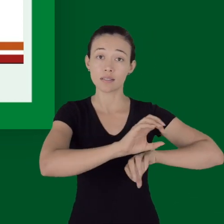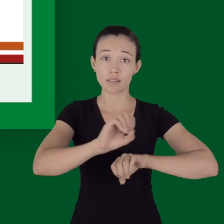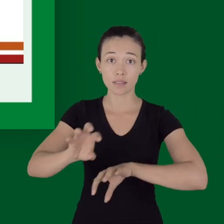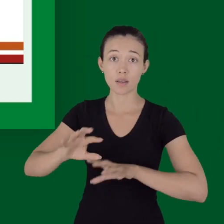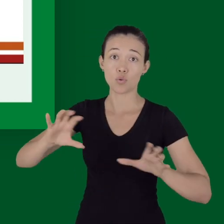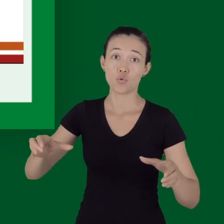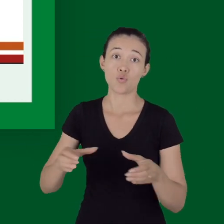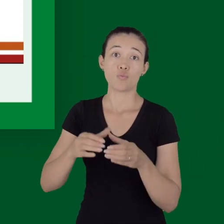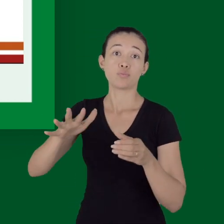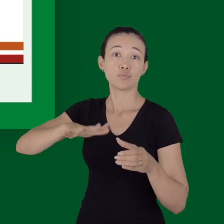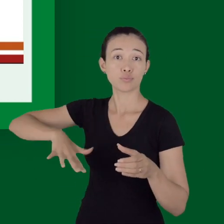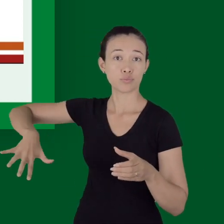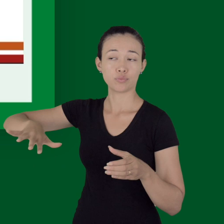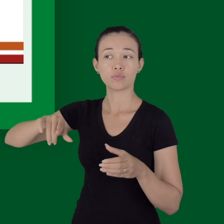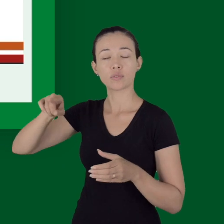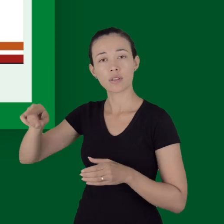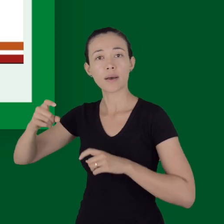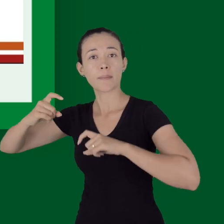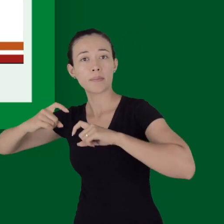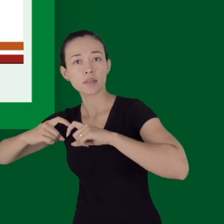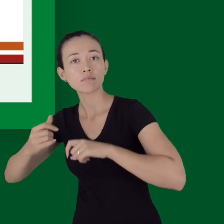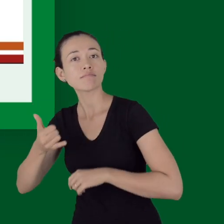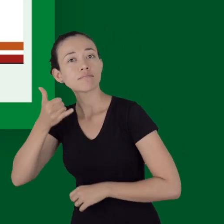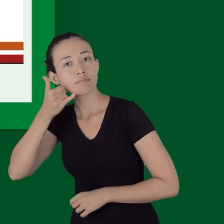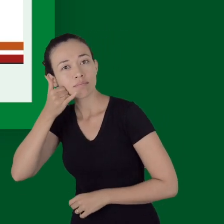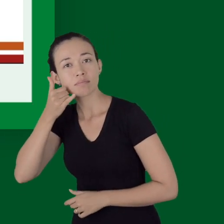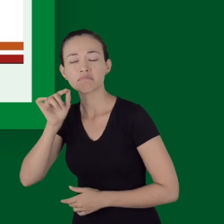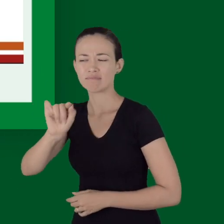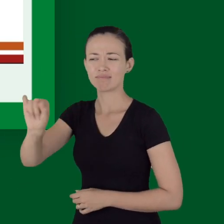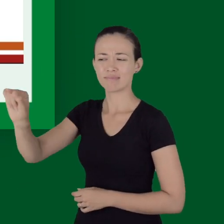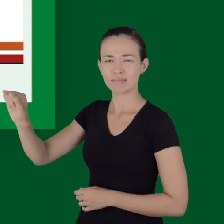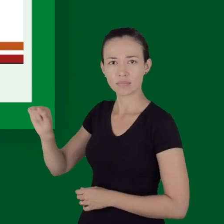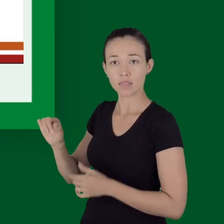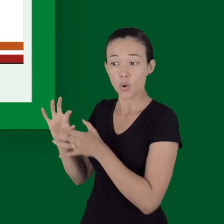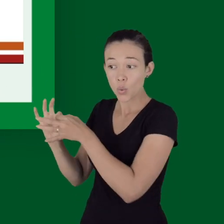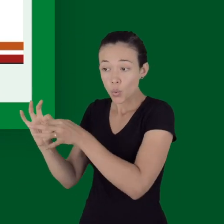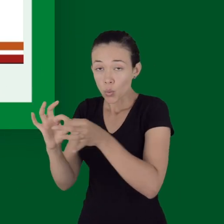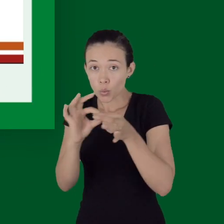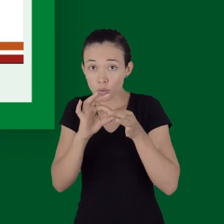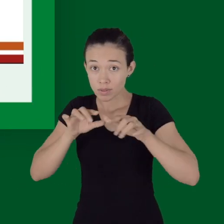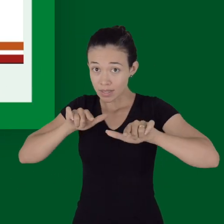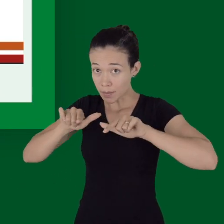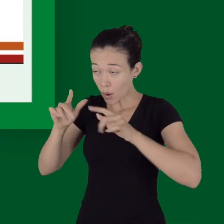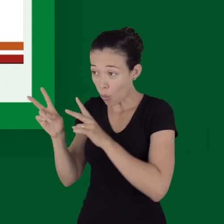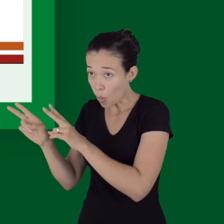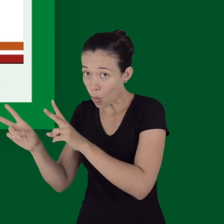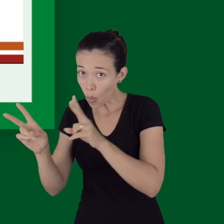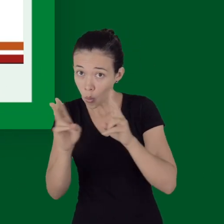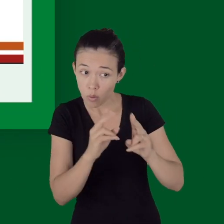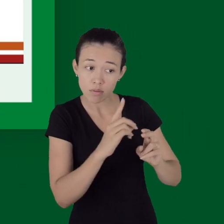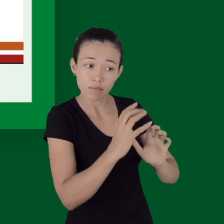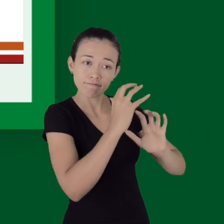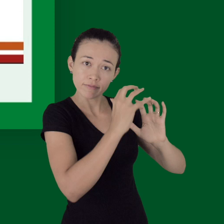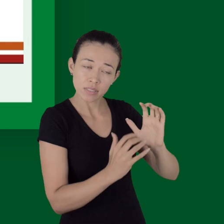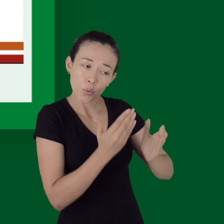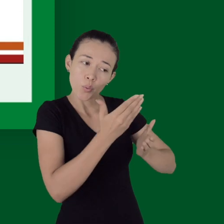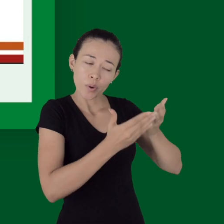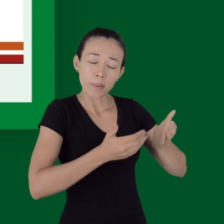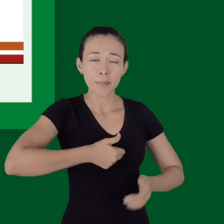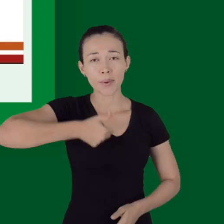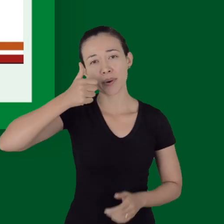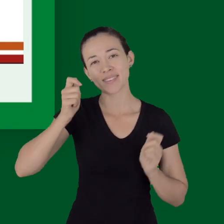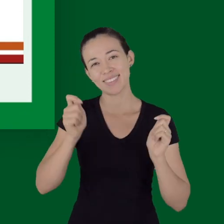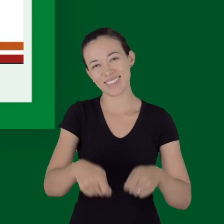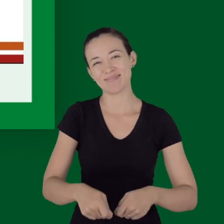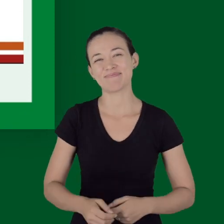e capacitar tanto a equipe quanto o médico regulador, toda a rede. Quando a gente aborda toda a rede, a taxa